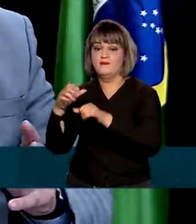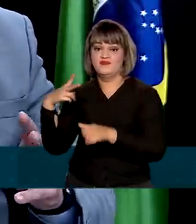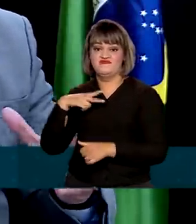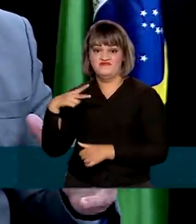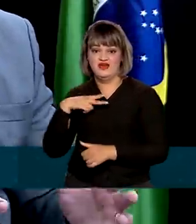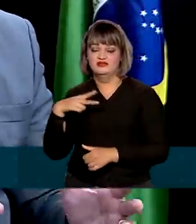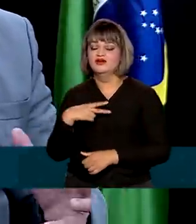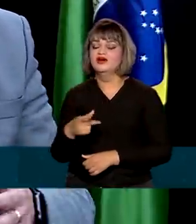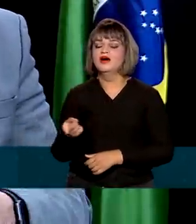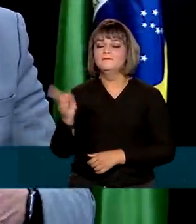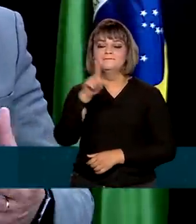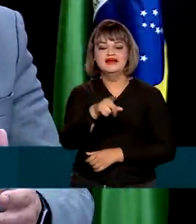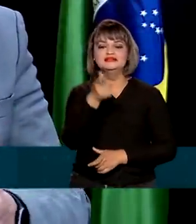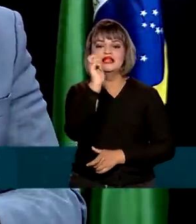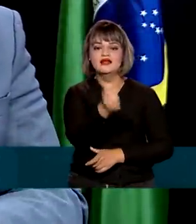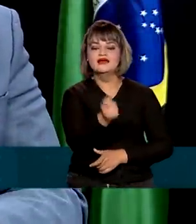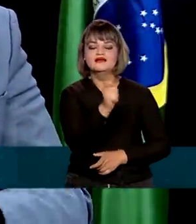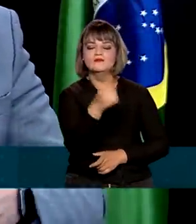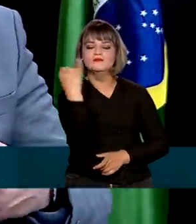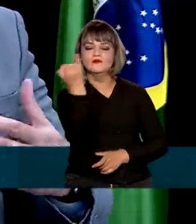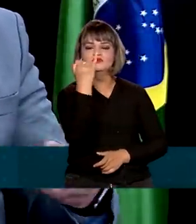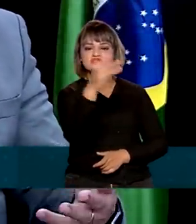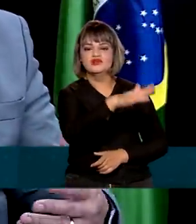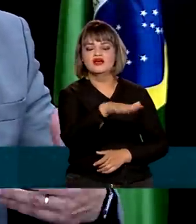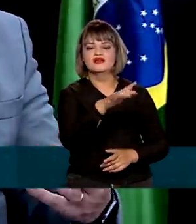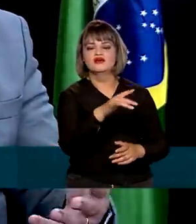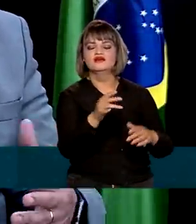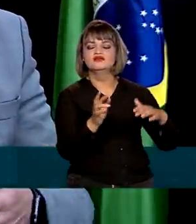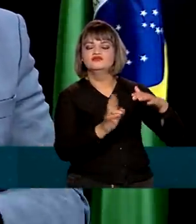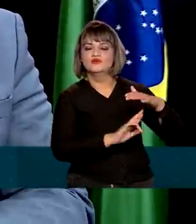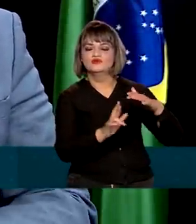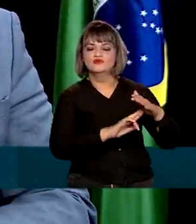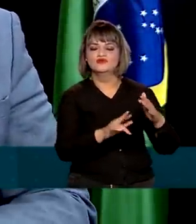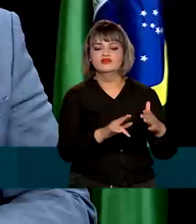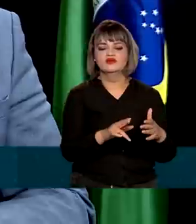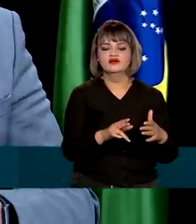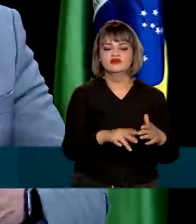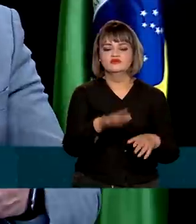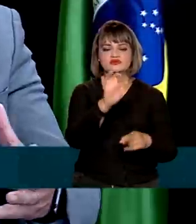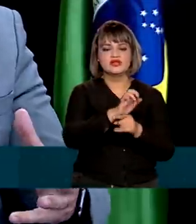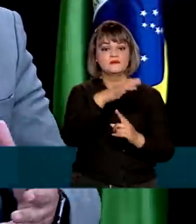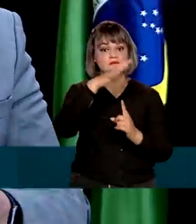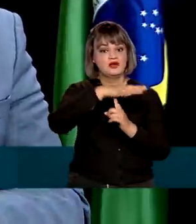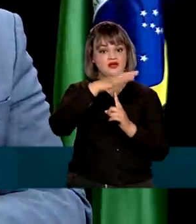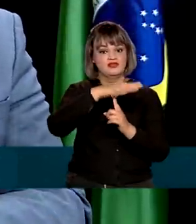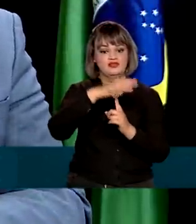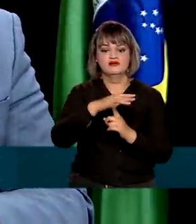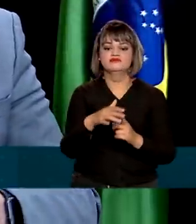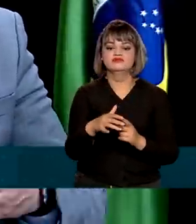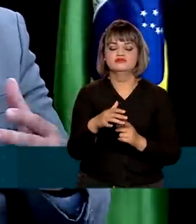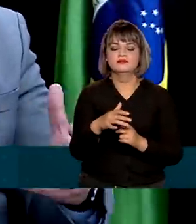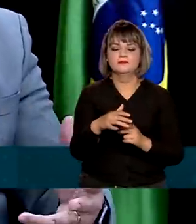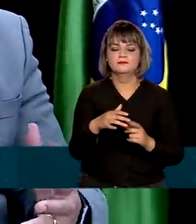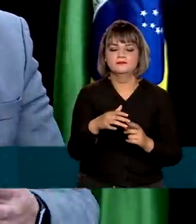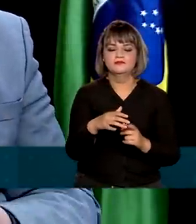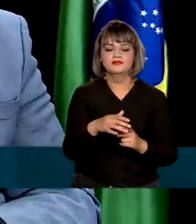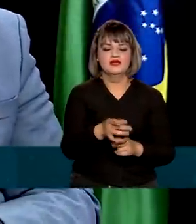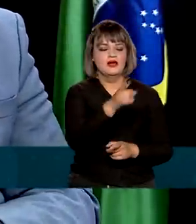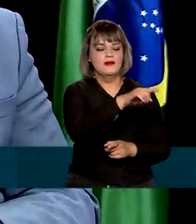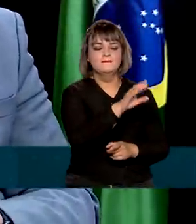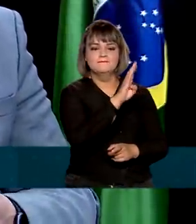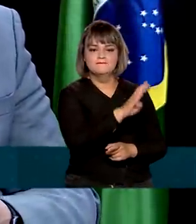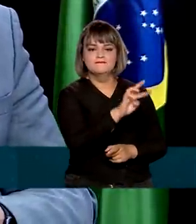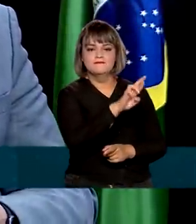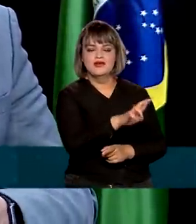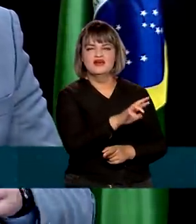vamos ter leilões importantes de rodovias como as rodovias do Bloco do Paraná São seis lotes rodovias ar a